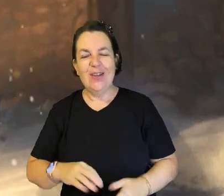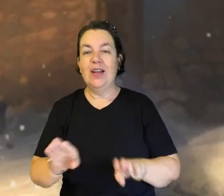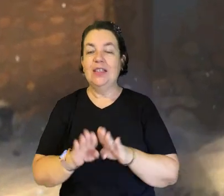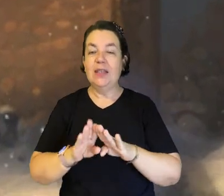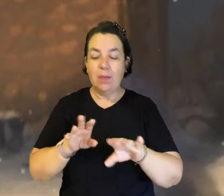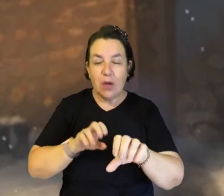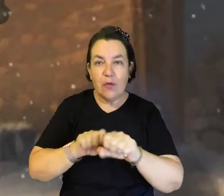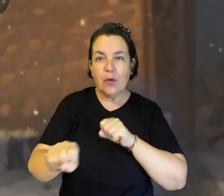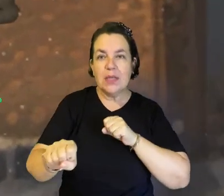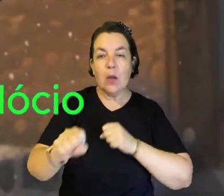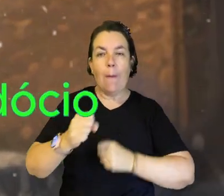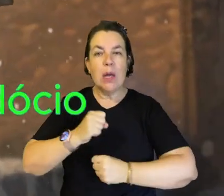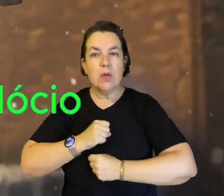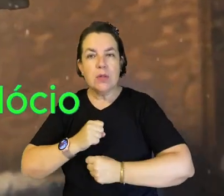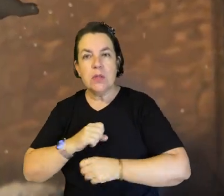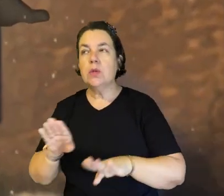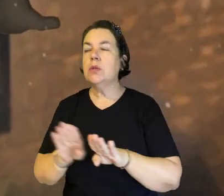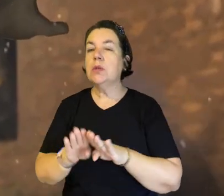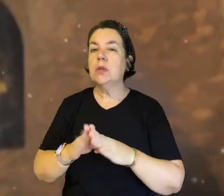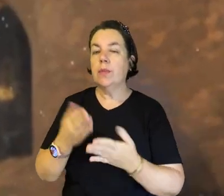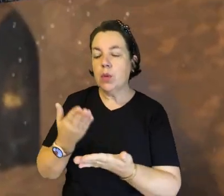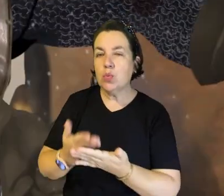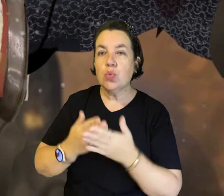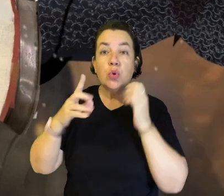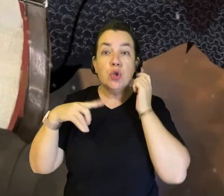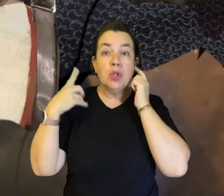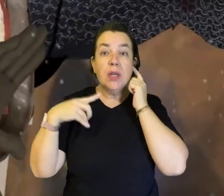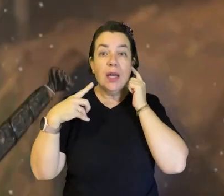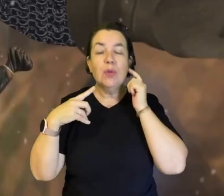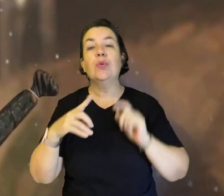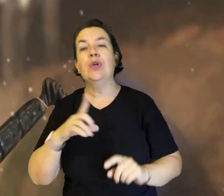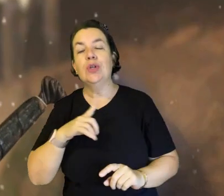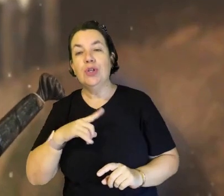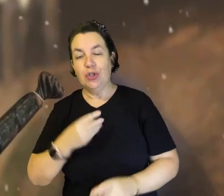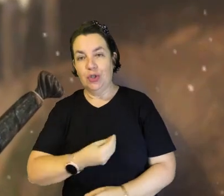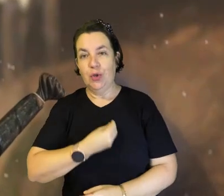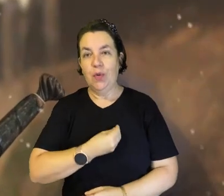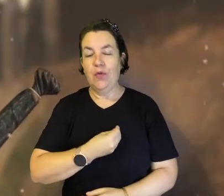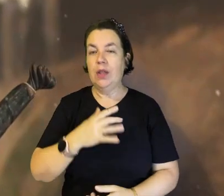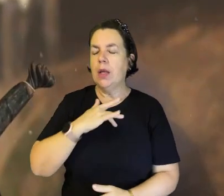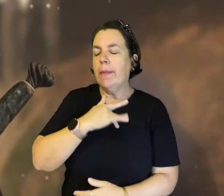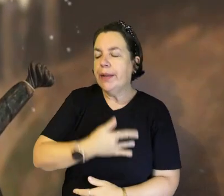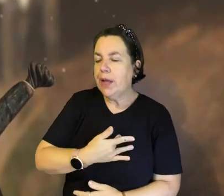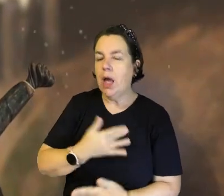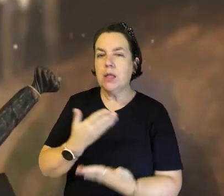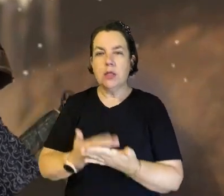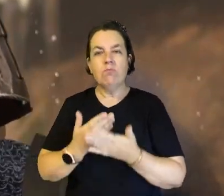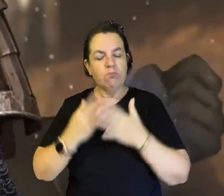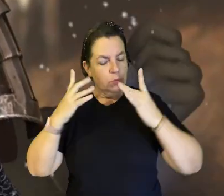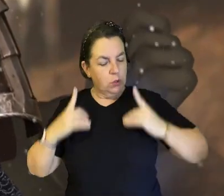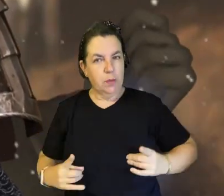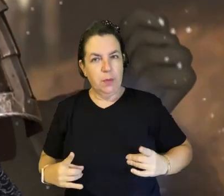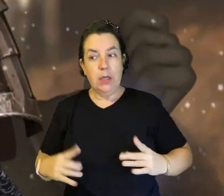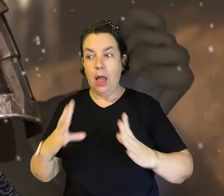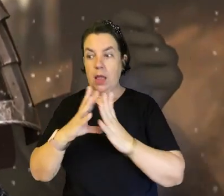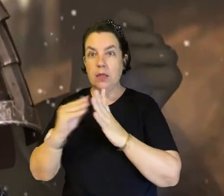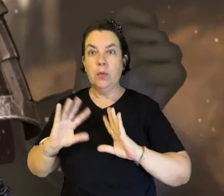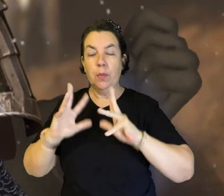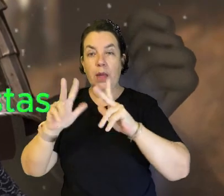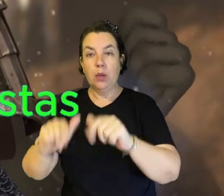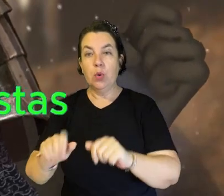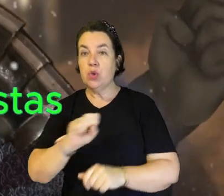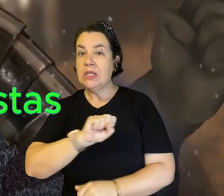Além de toda a formação para o sacerdócio, também estudou direito. Tinha uma vida de piedade, disciplina e estudo. É um exemplo para